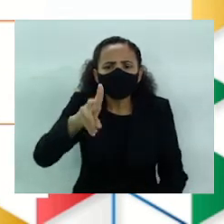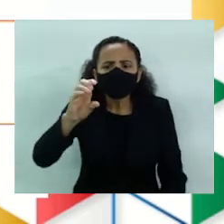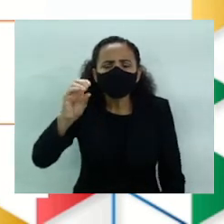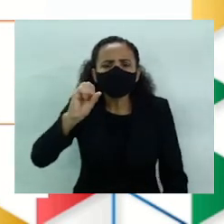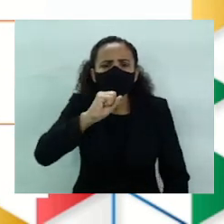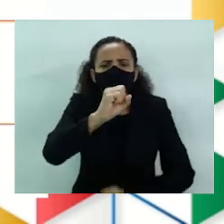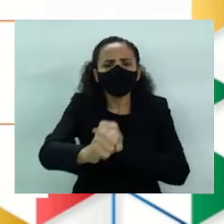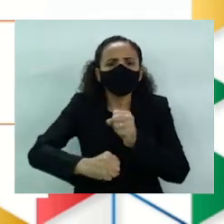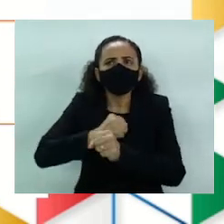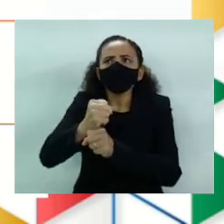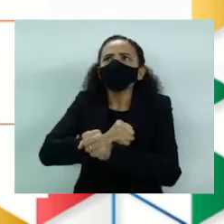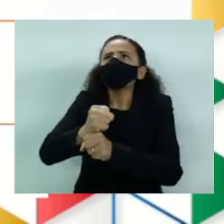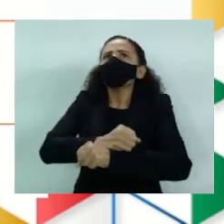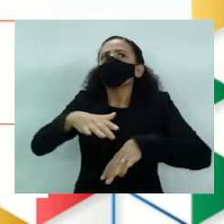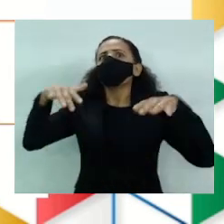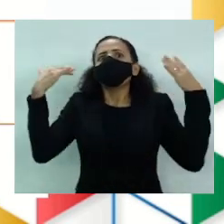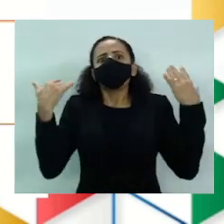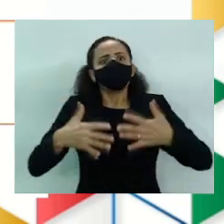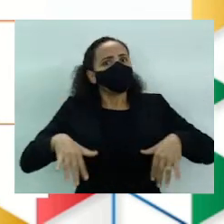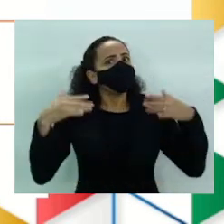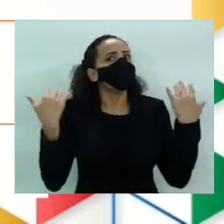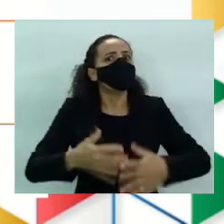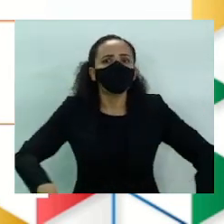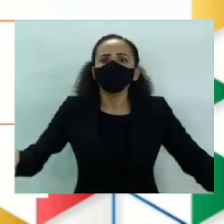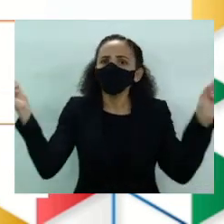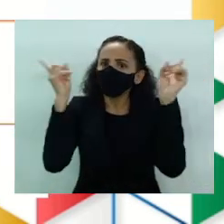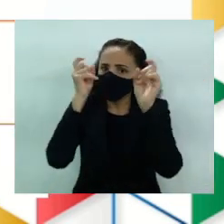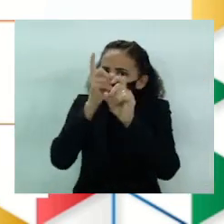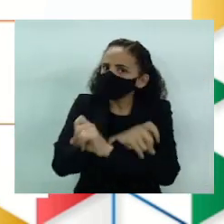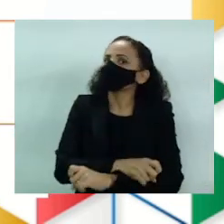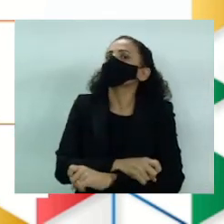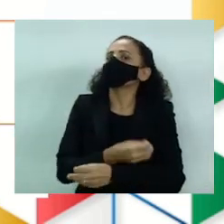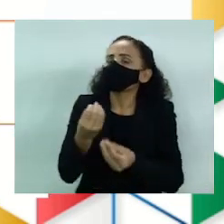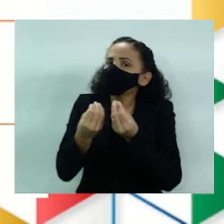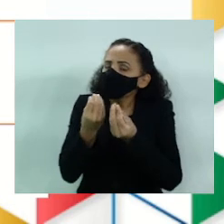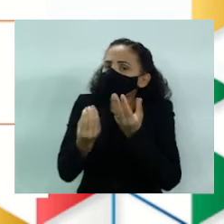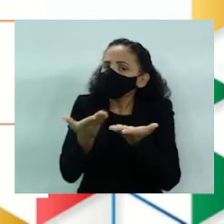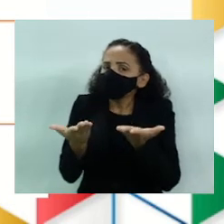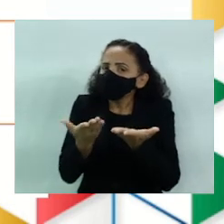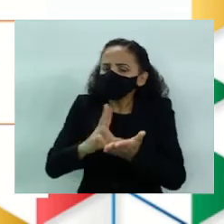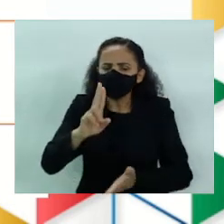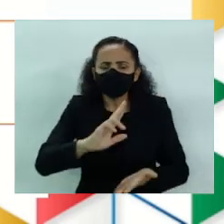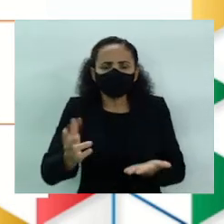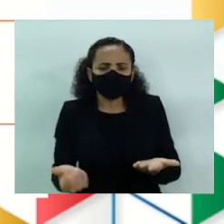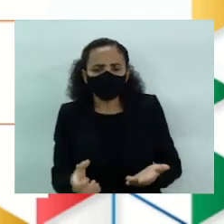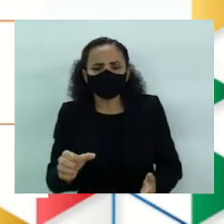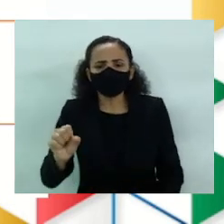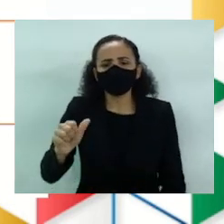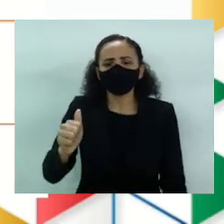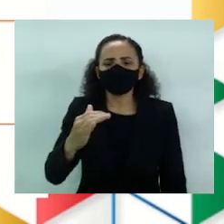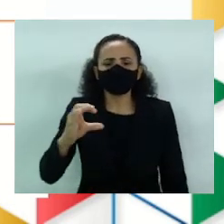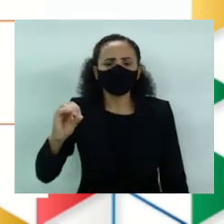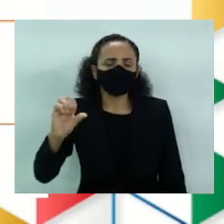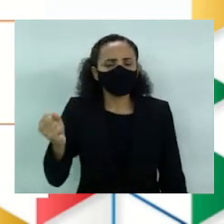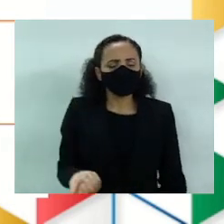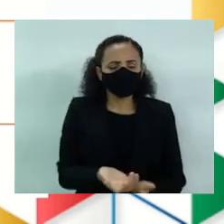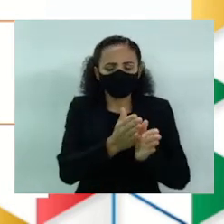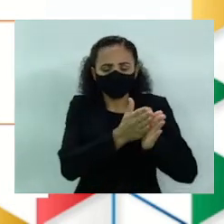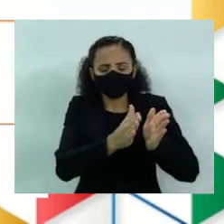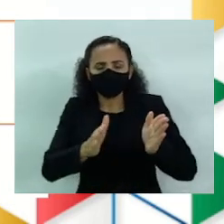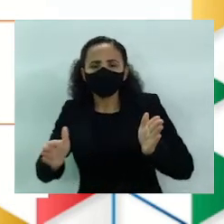muito tempo. As pilhas, ao mesmo tempo, de 100 a 500 anos. E os sacos e copos plásticos de 200